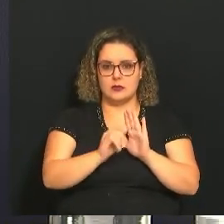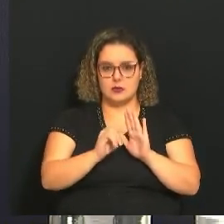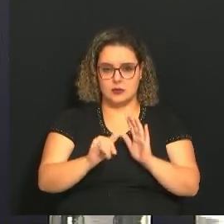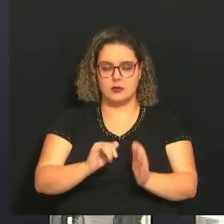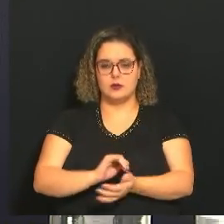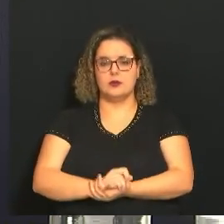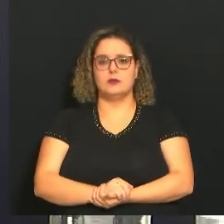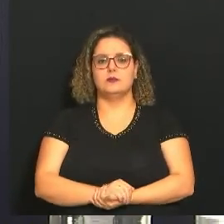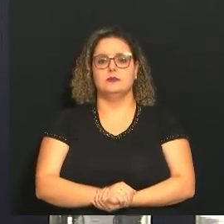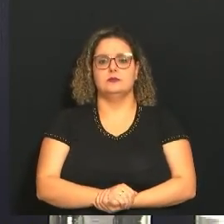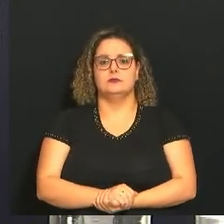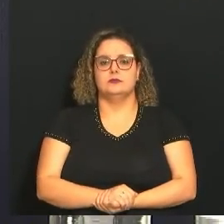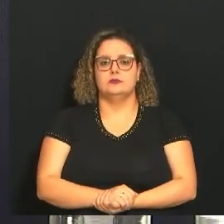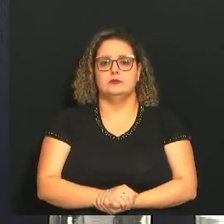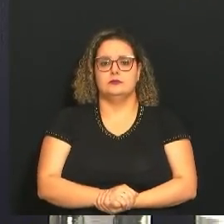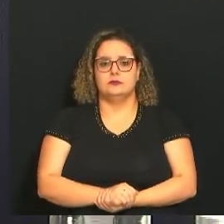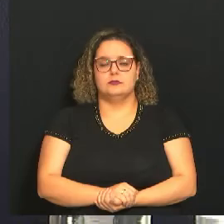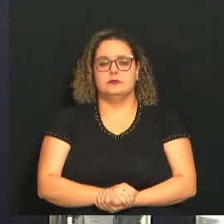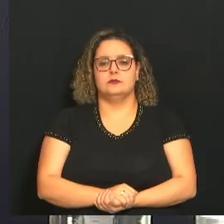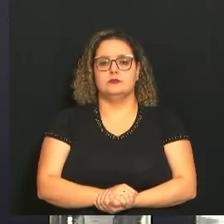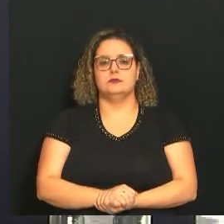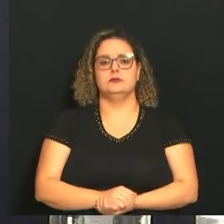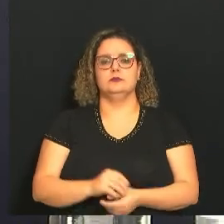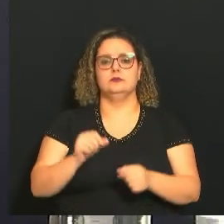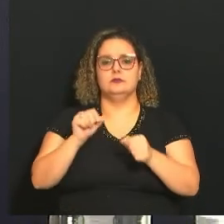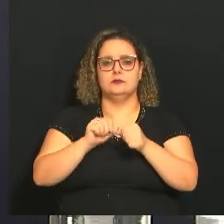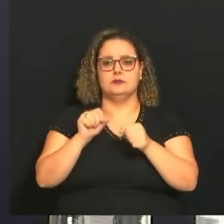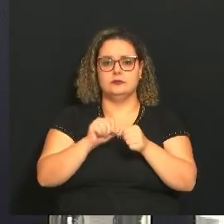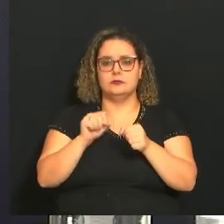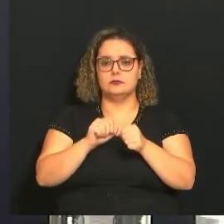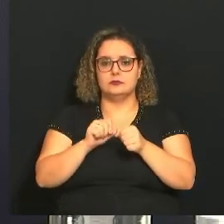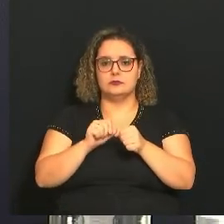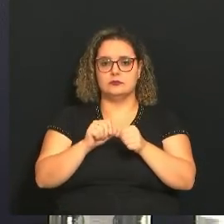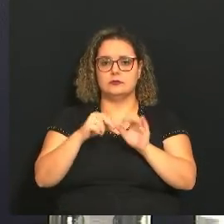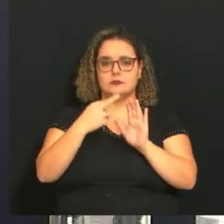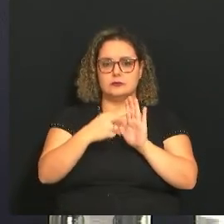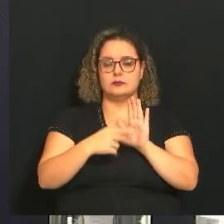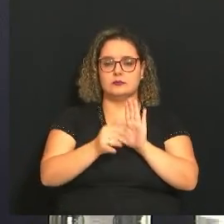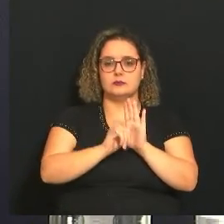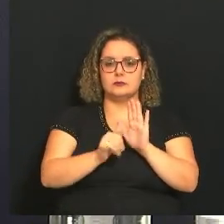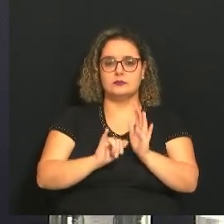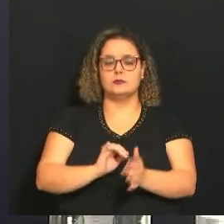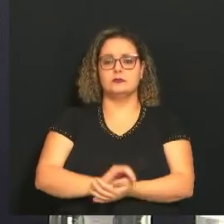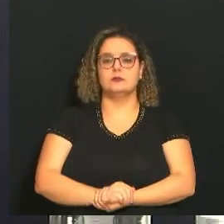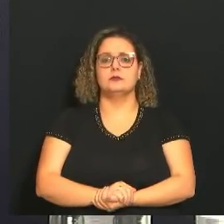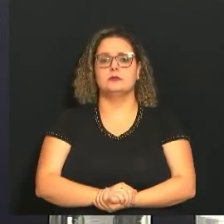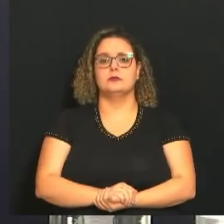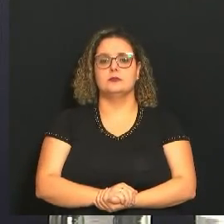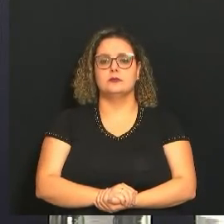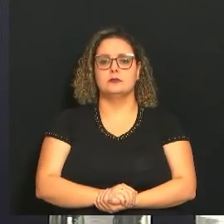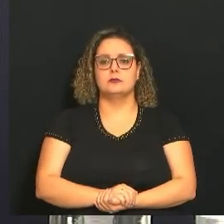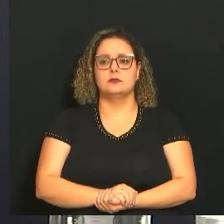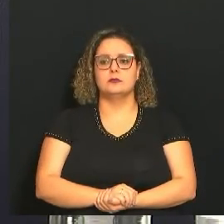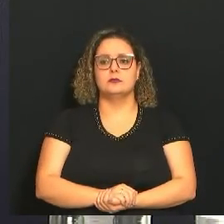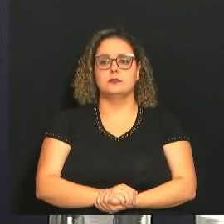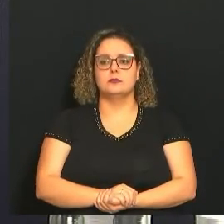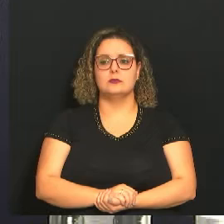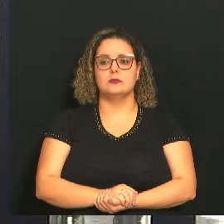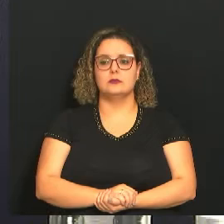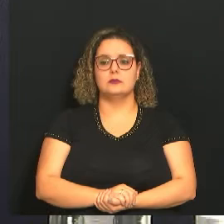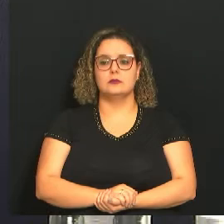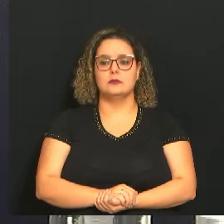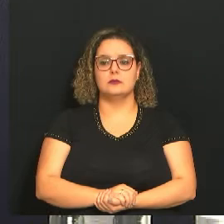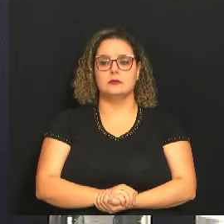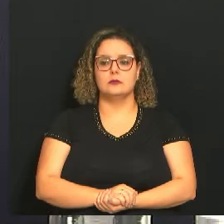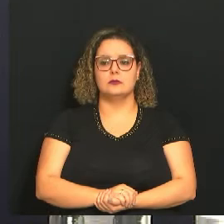relator da comissão que vai estar fazendo esse relatório. Falar nisso, a gente já havia